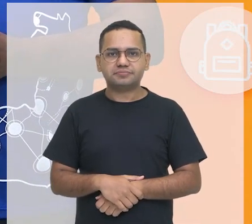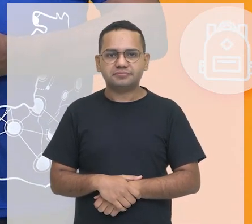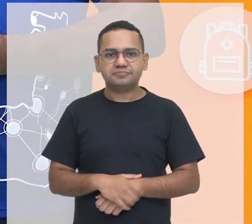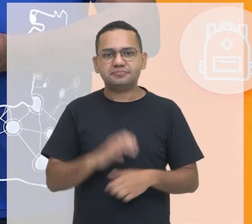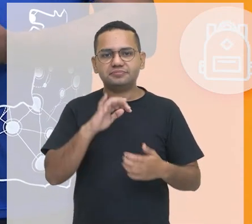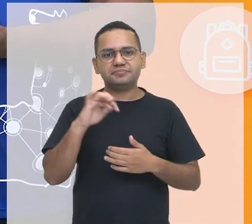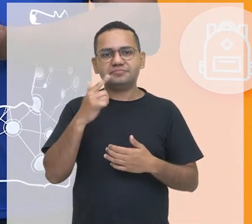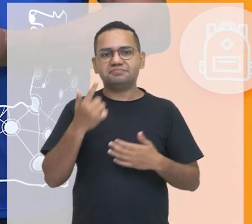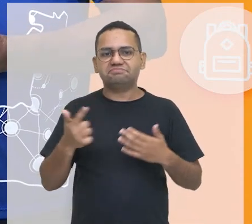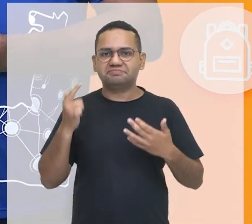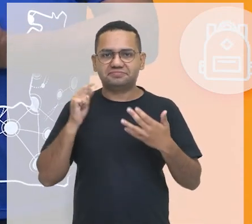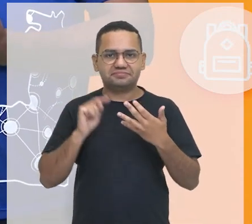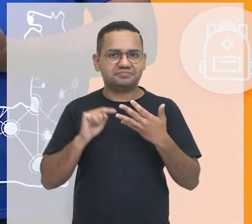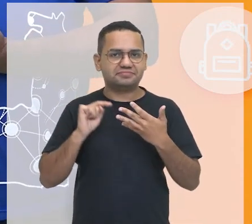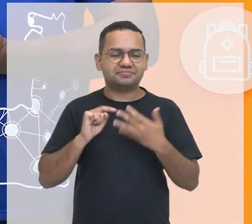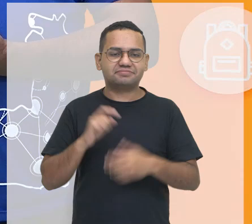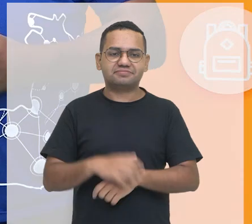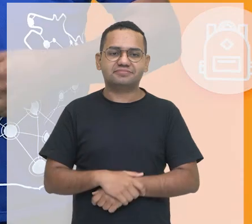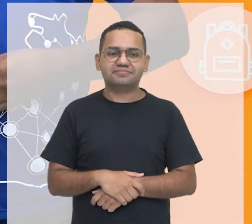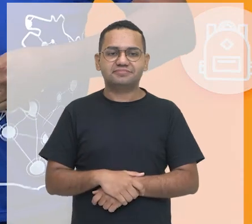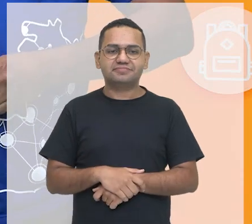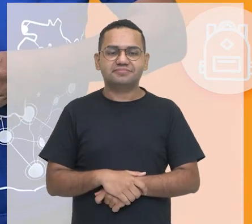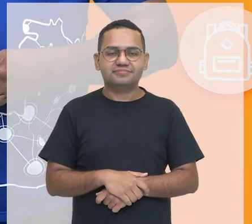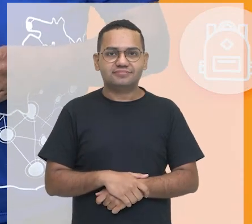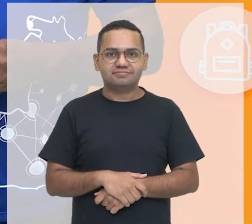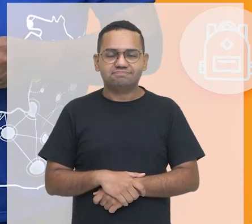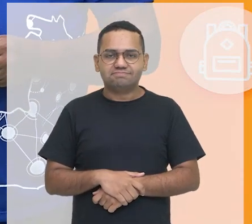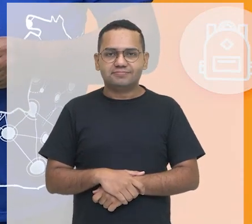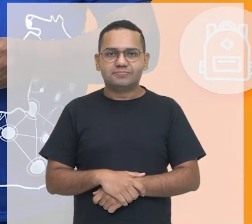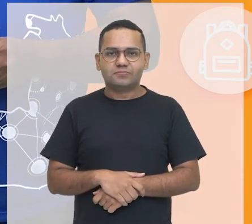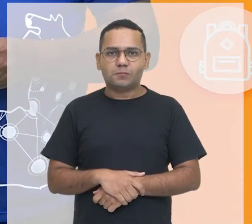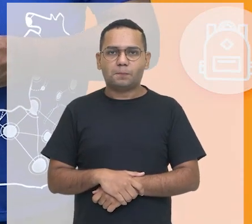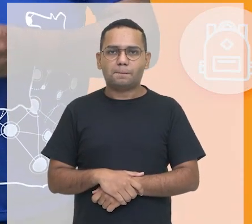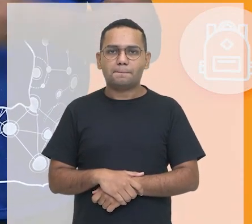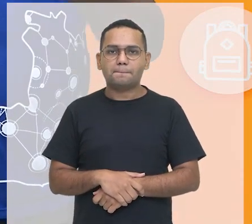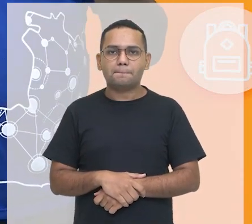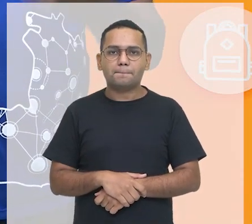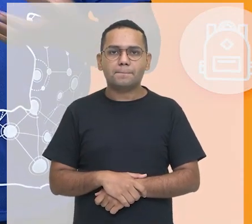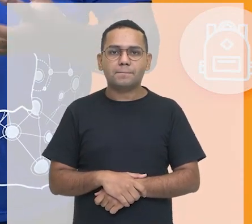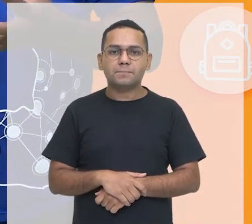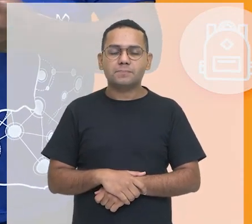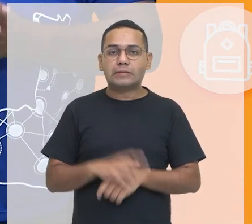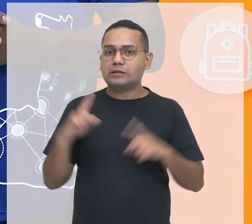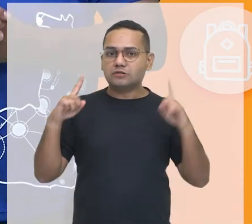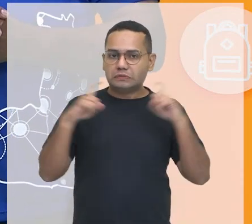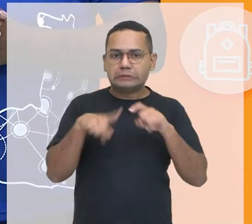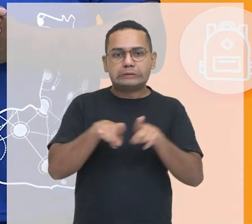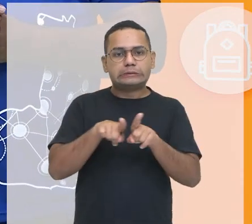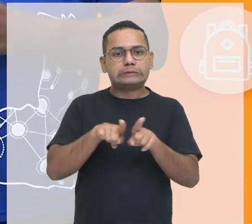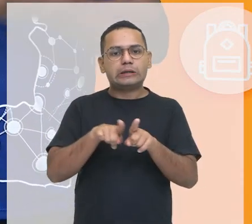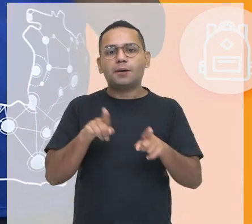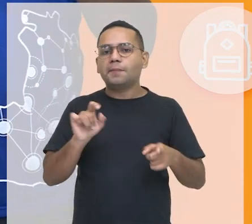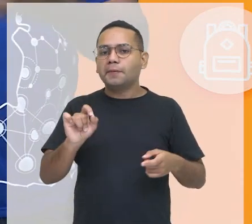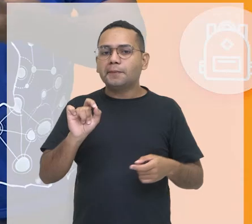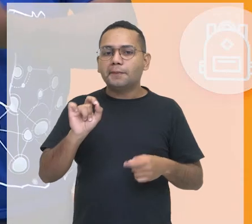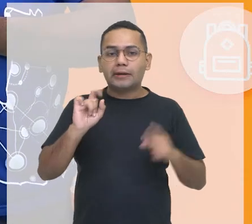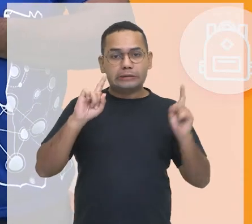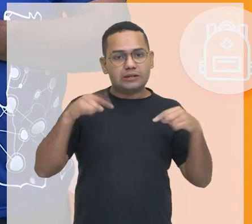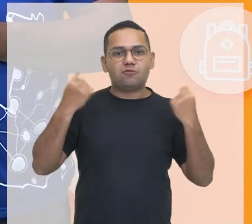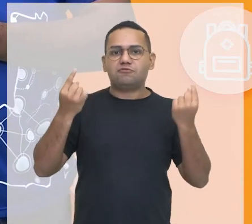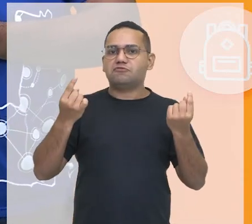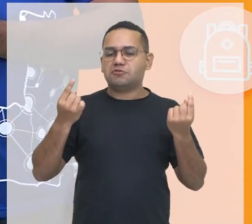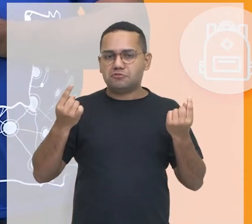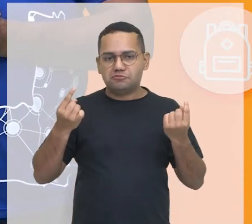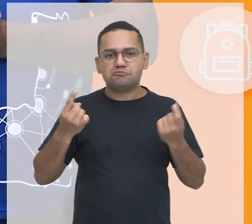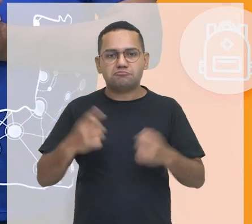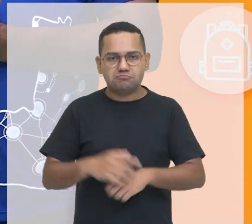são os desafios e oportunidades da juventude. Né? Então, analisar esses obstáculos do